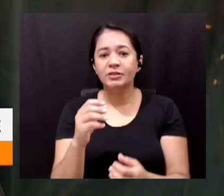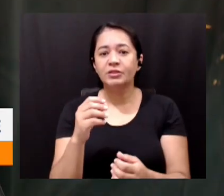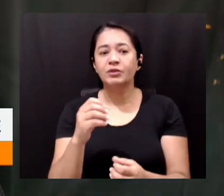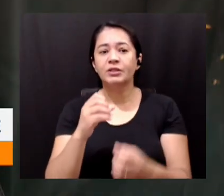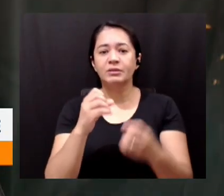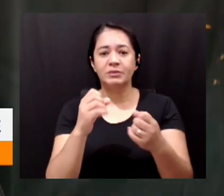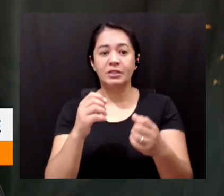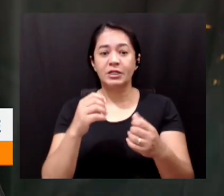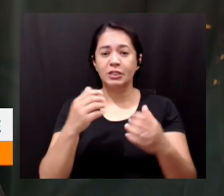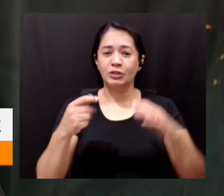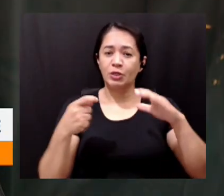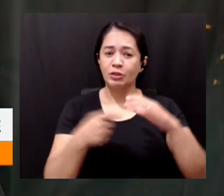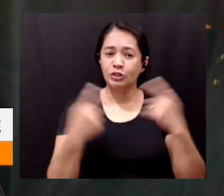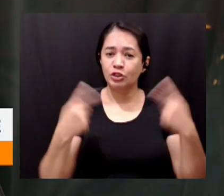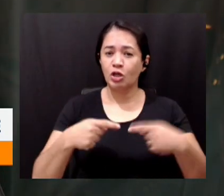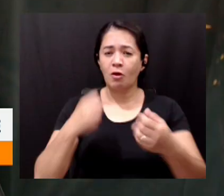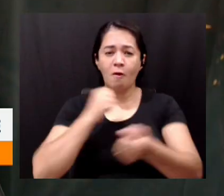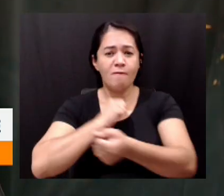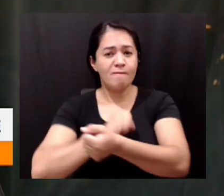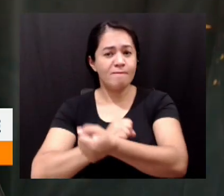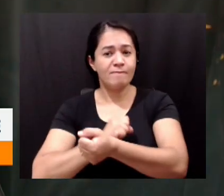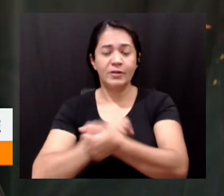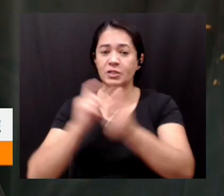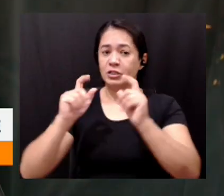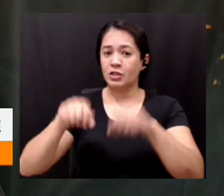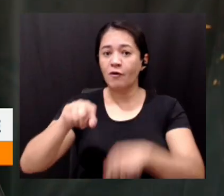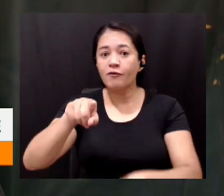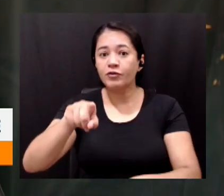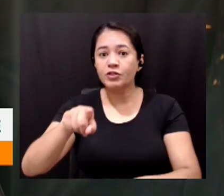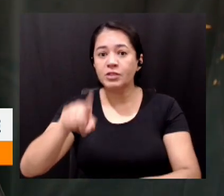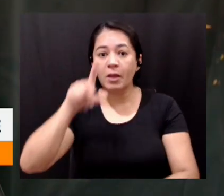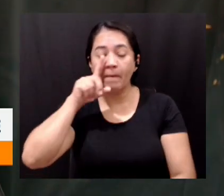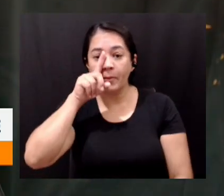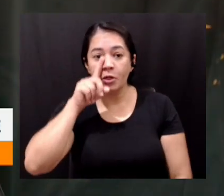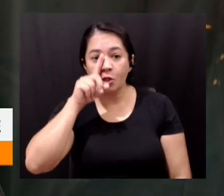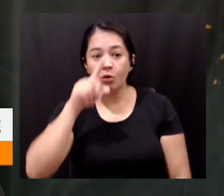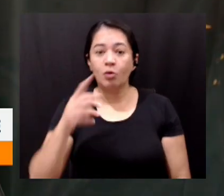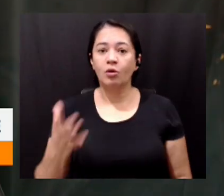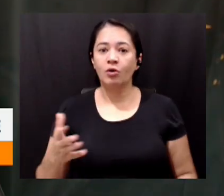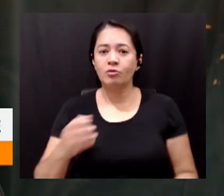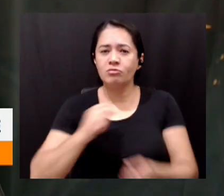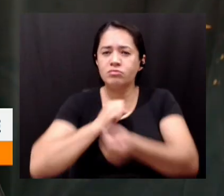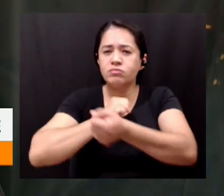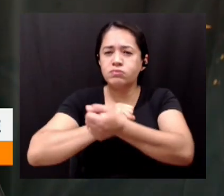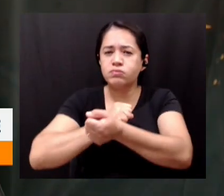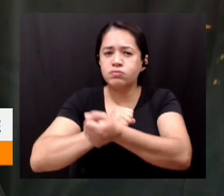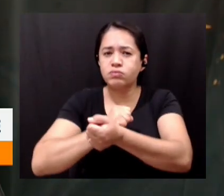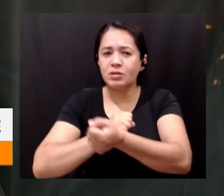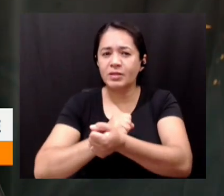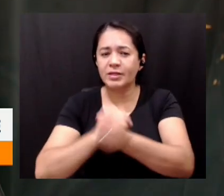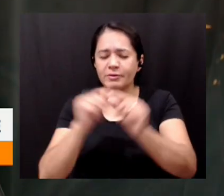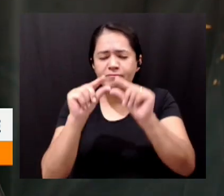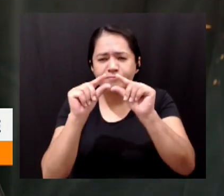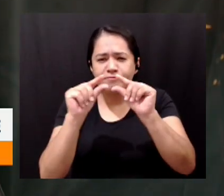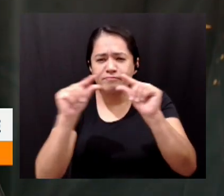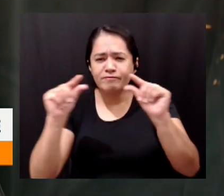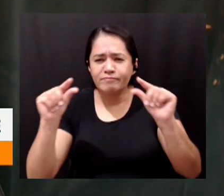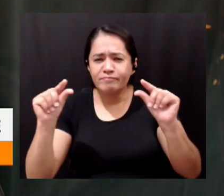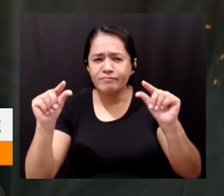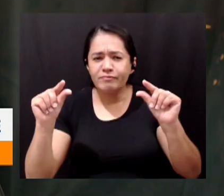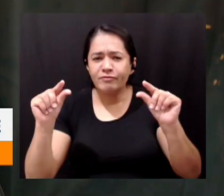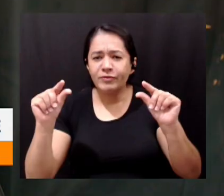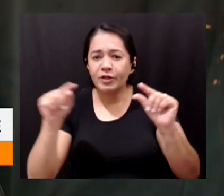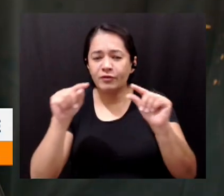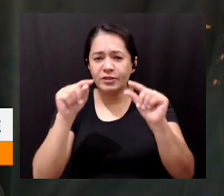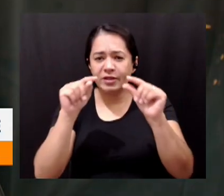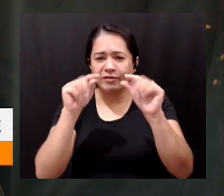para você que você corre o risco do vício. E aí Sim. tem lá reparação, e você vai clicando e ele vai